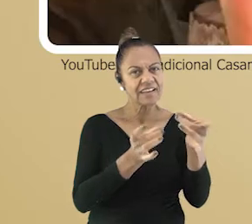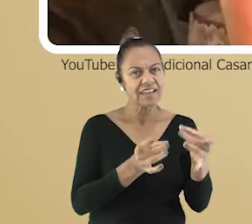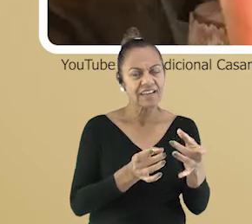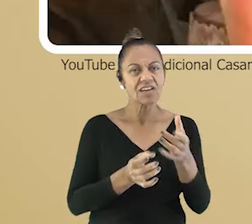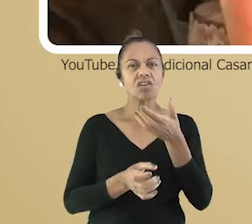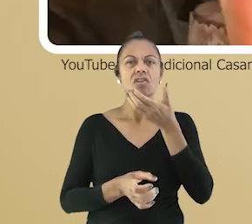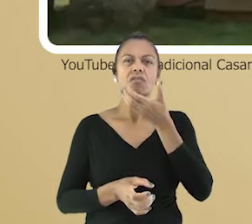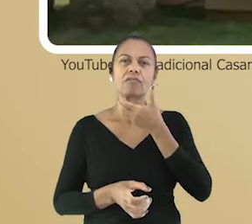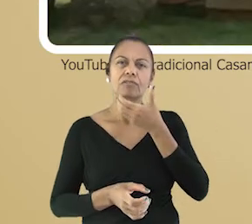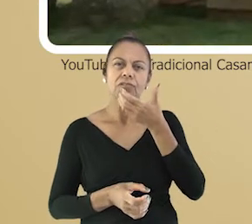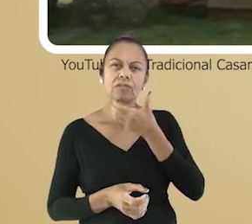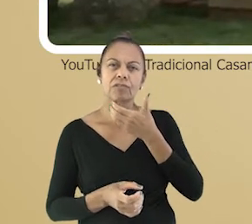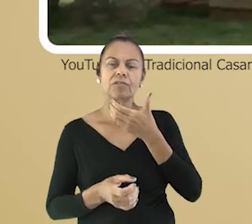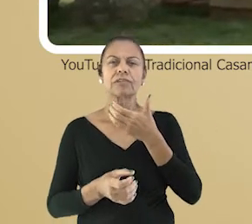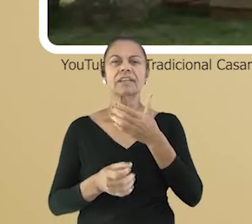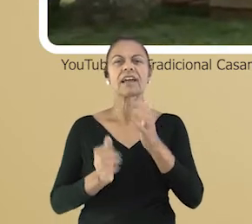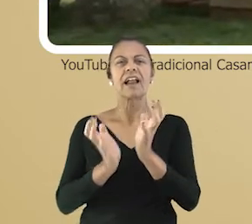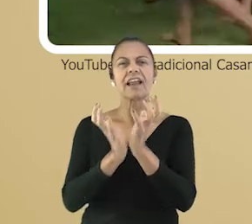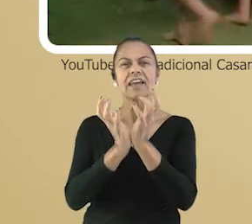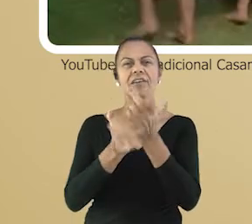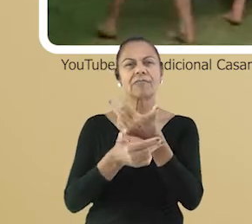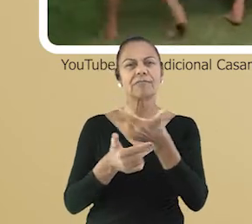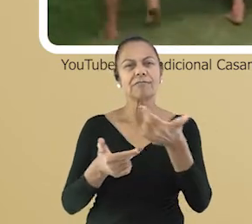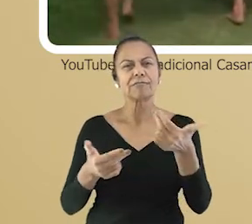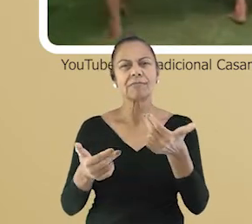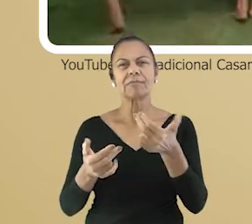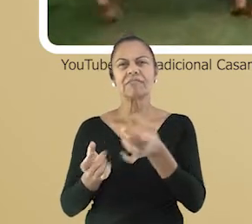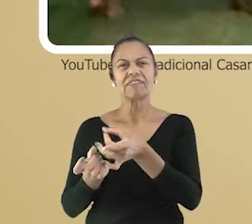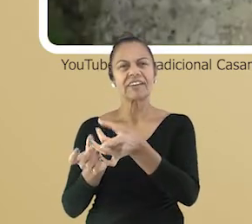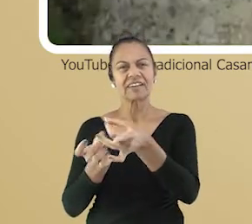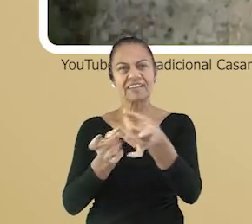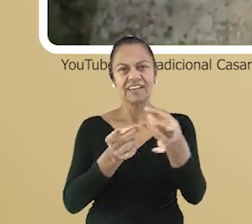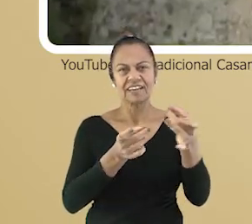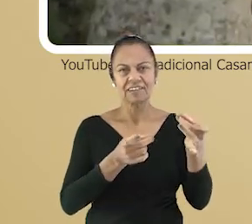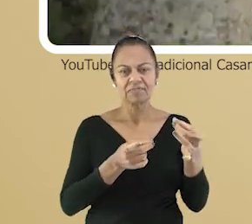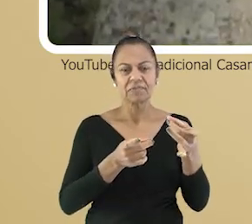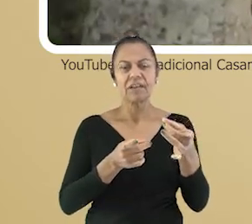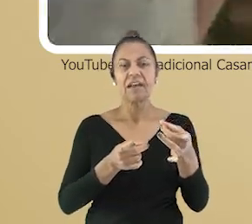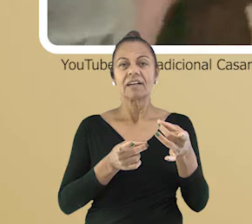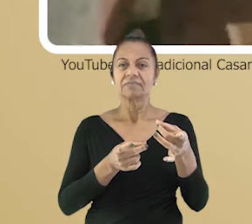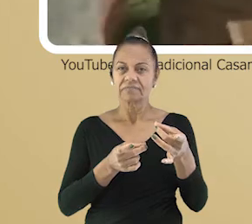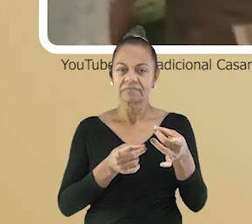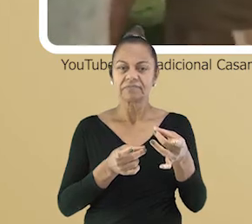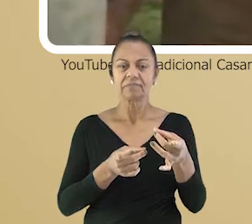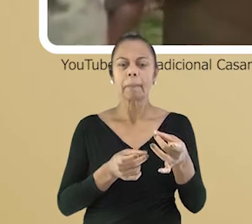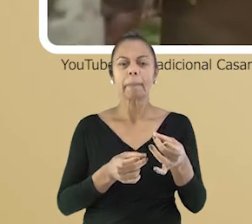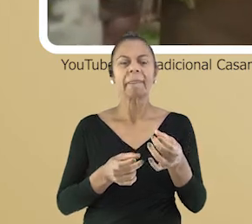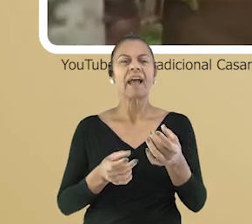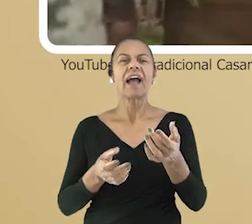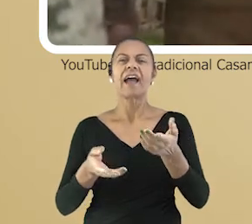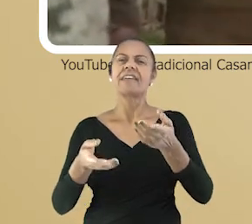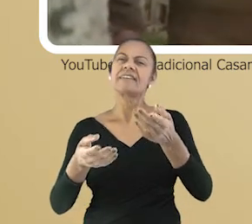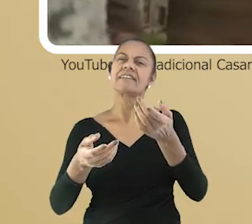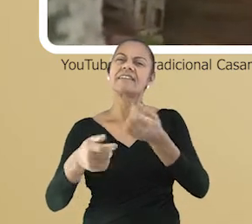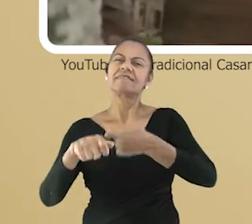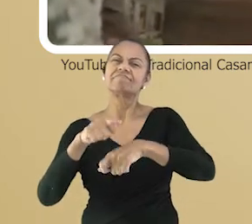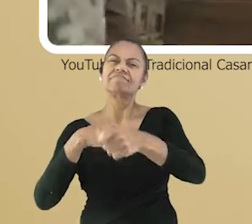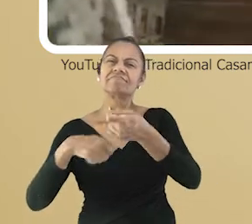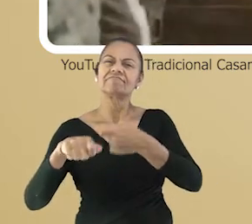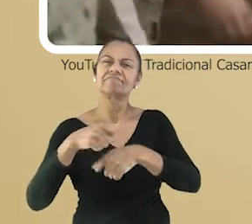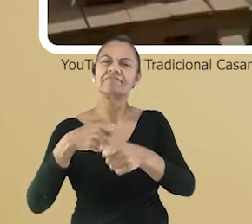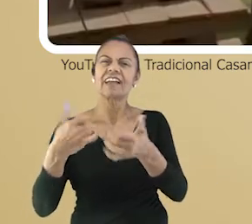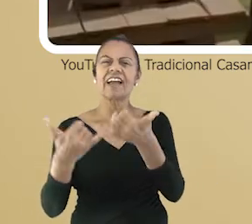festa. A brincadeira começou quando decidiram montar uma feira, onde compraram e venderam frutas